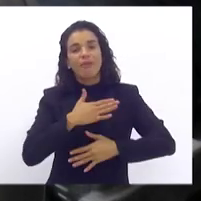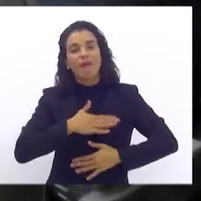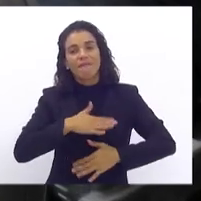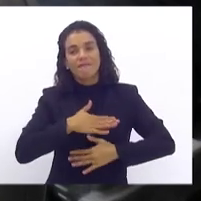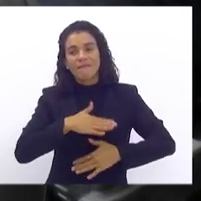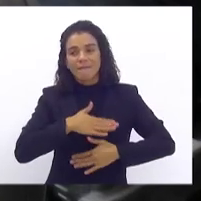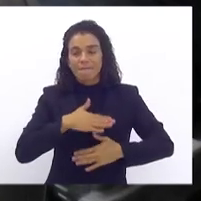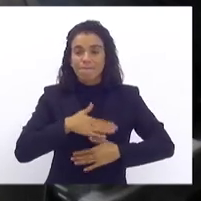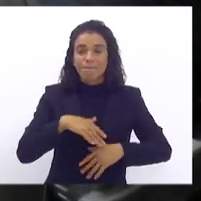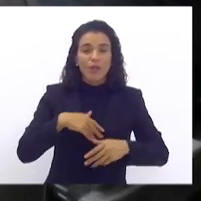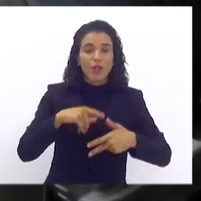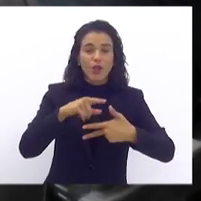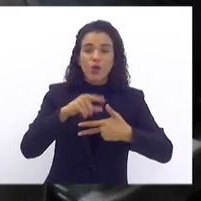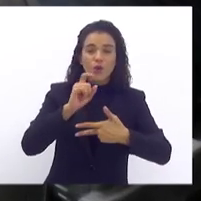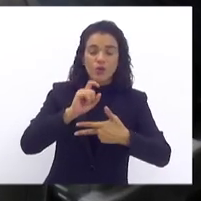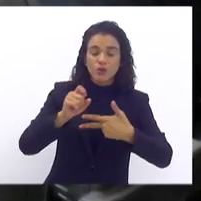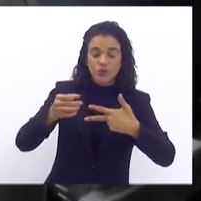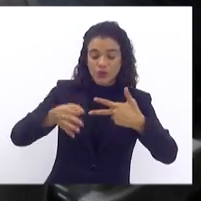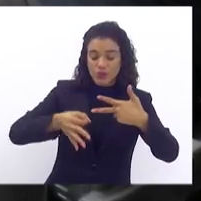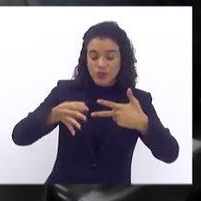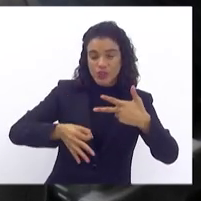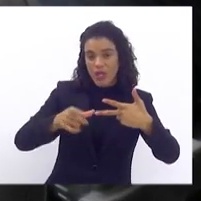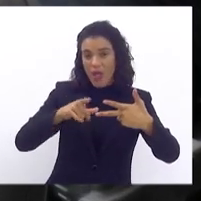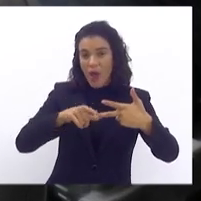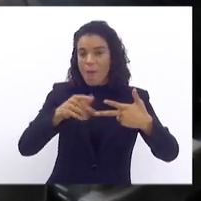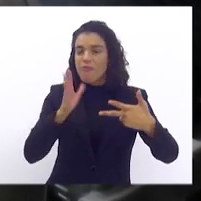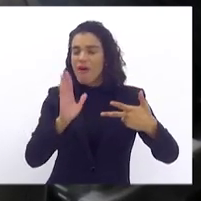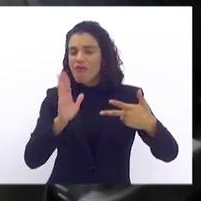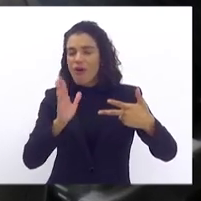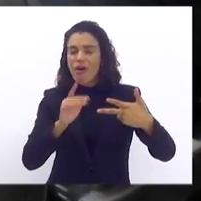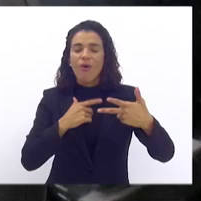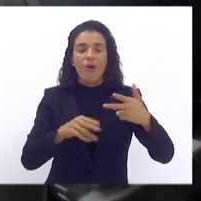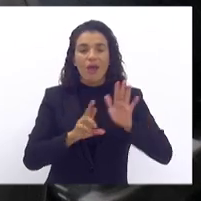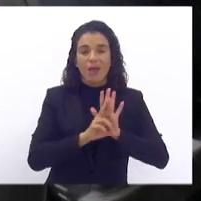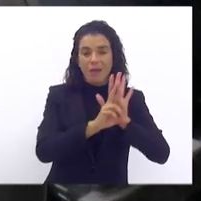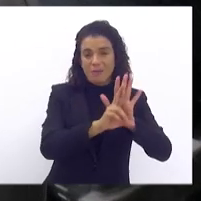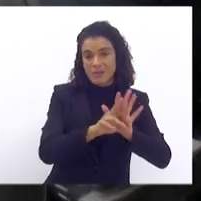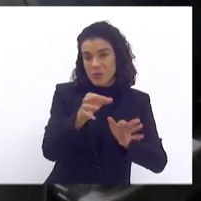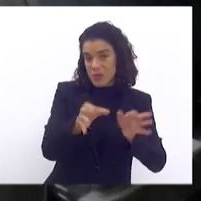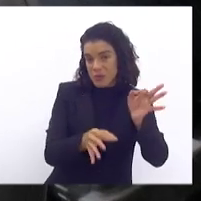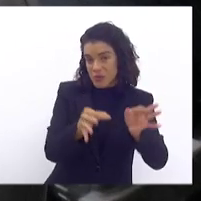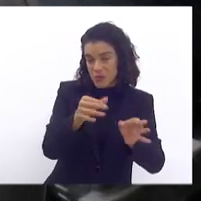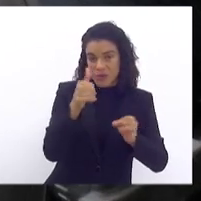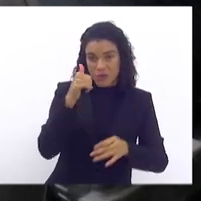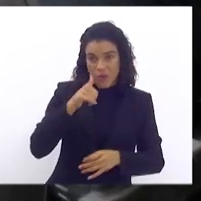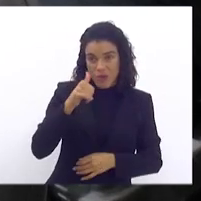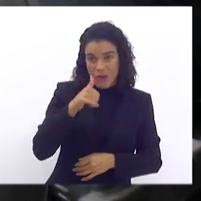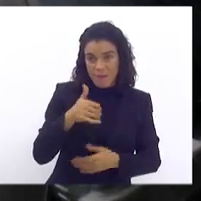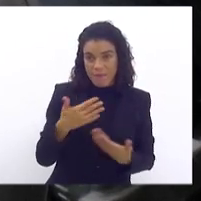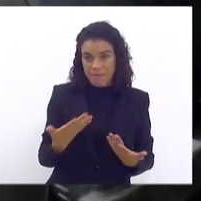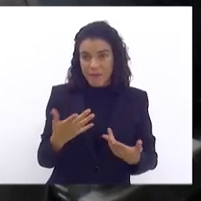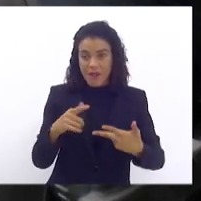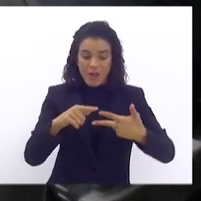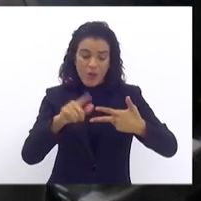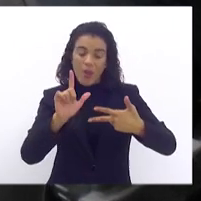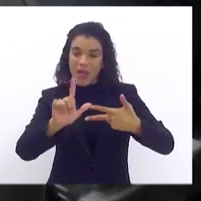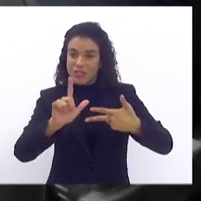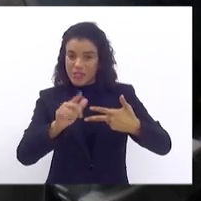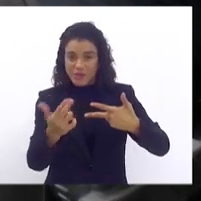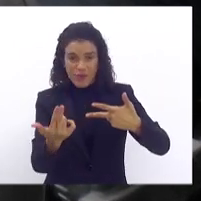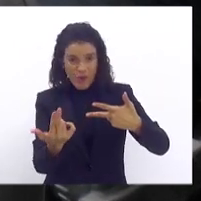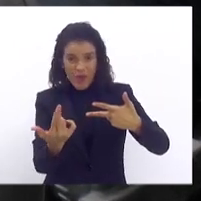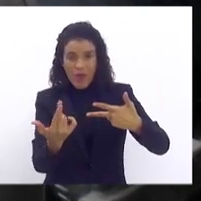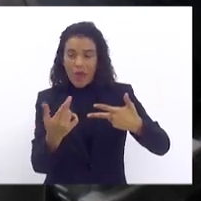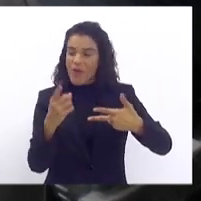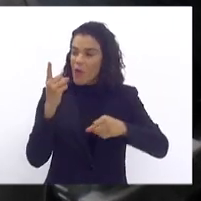que o poder judiciário tenha ali a representação feminina. Como ela espera, dentro do legislativo, ela também encontrar